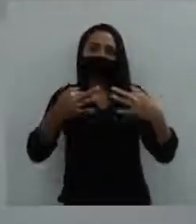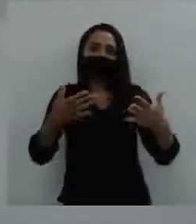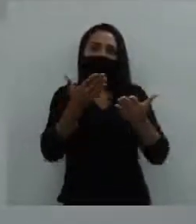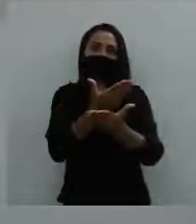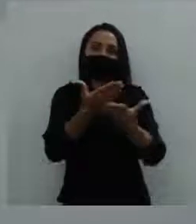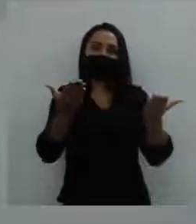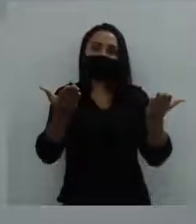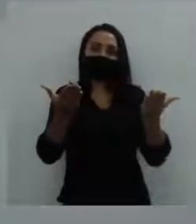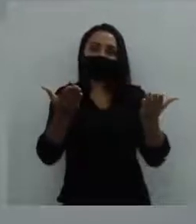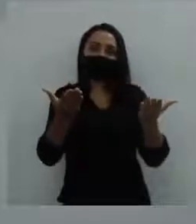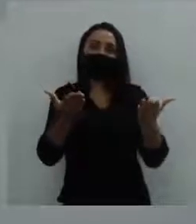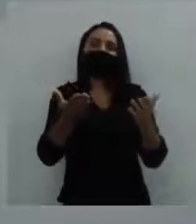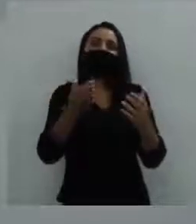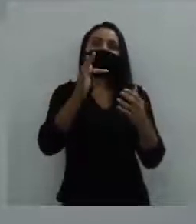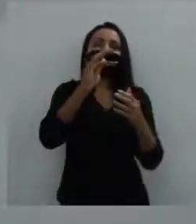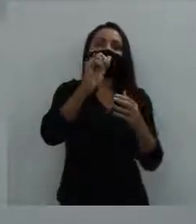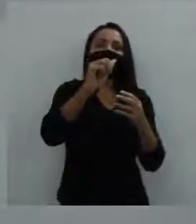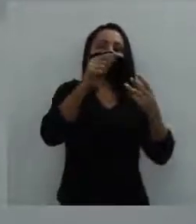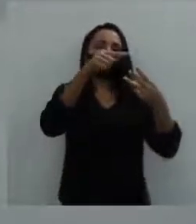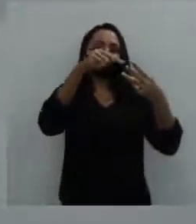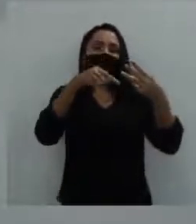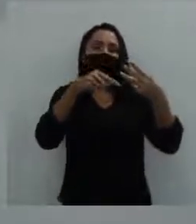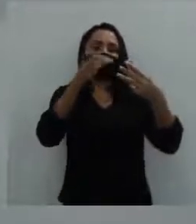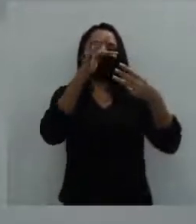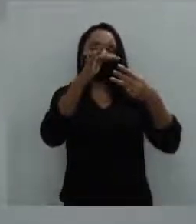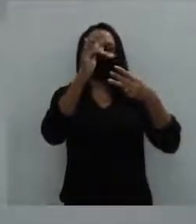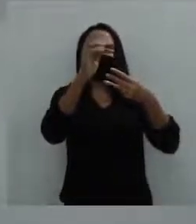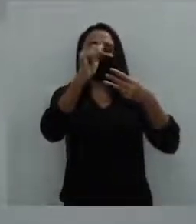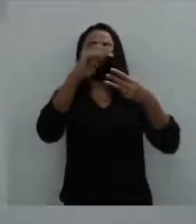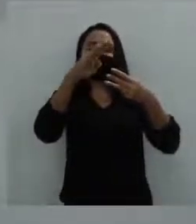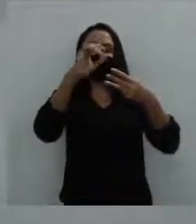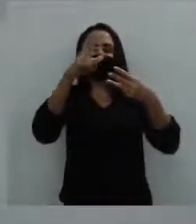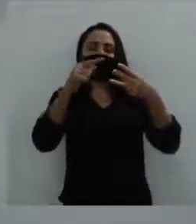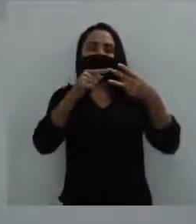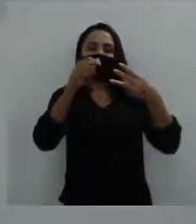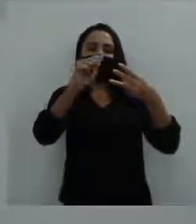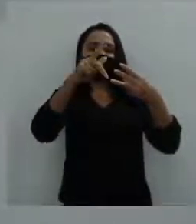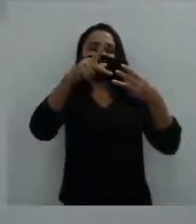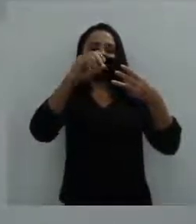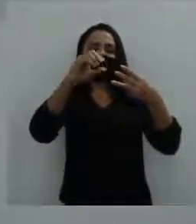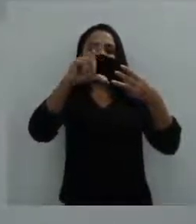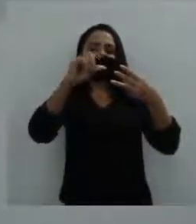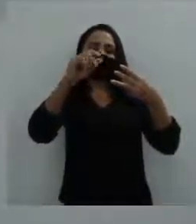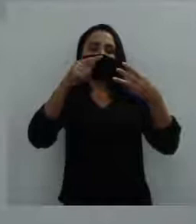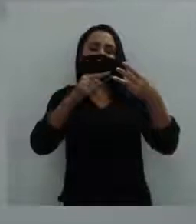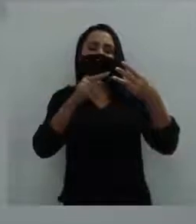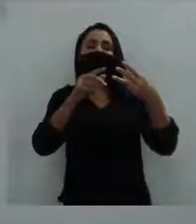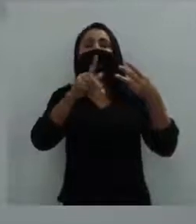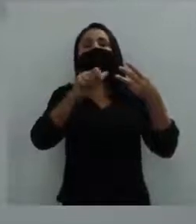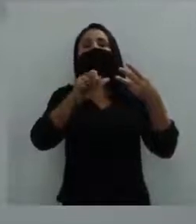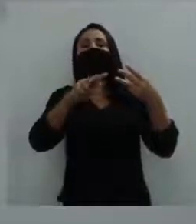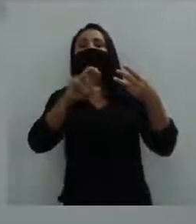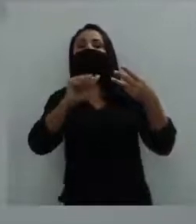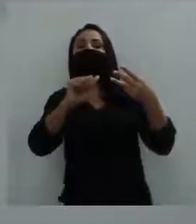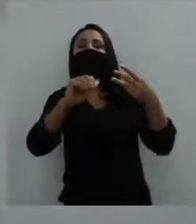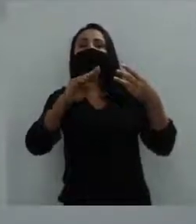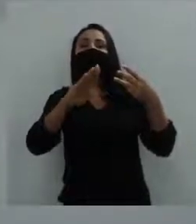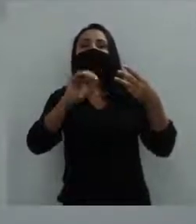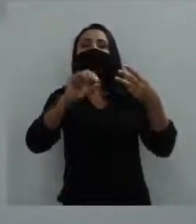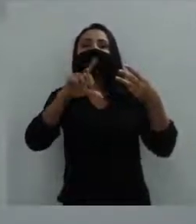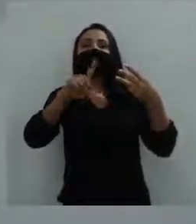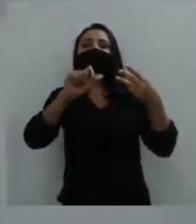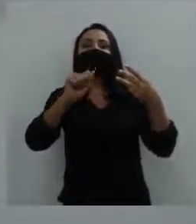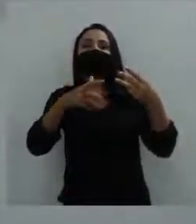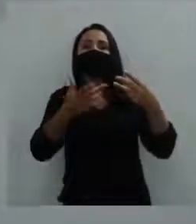A fábula, o apólogo e a parábola. Então conheçam bem a questão texto